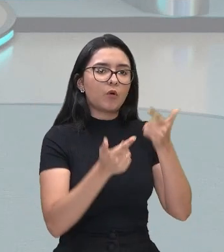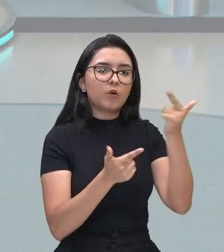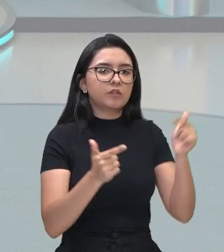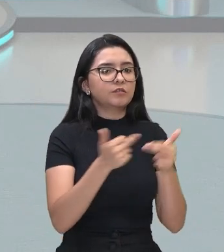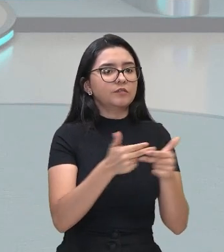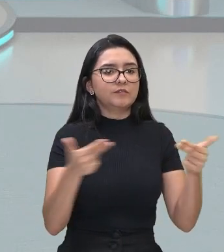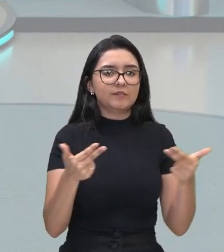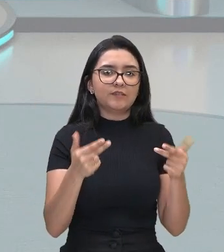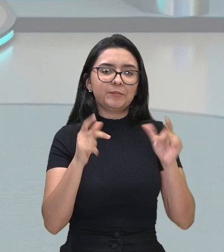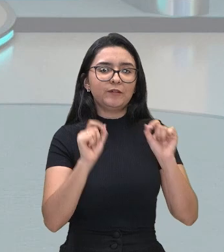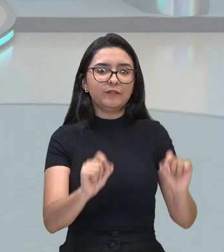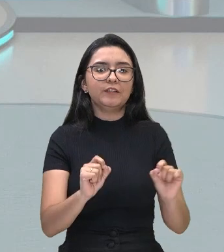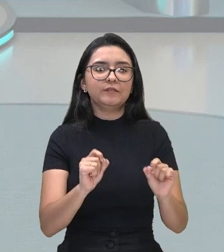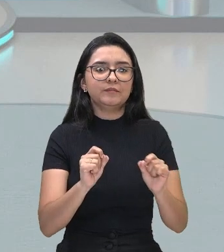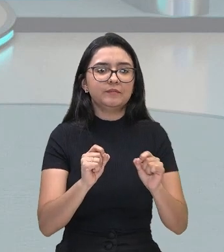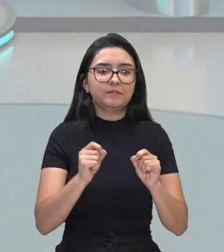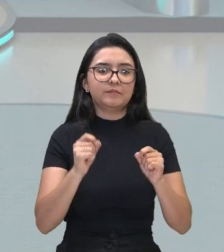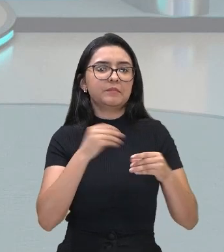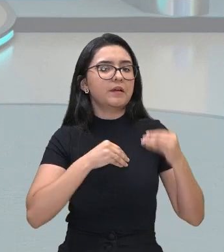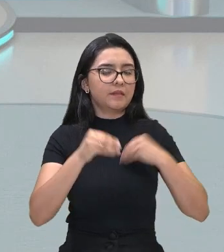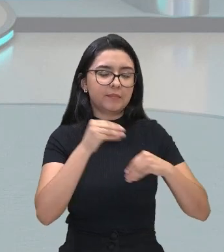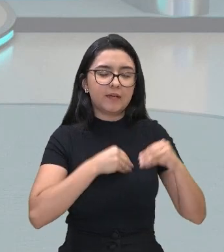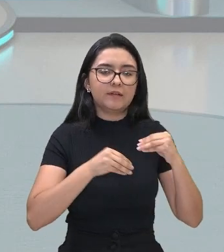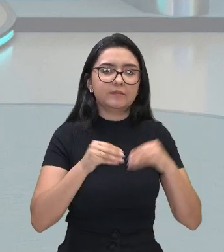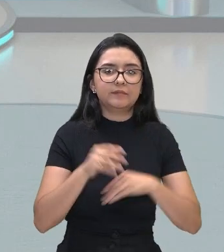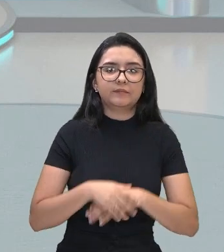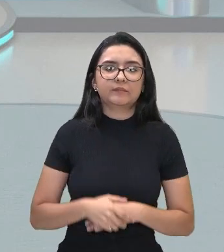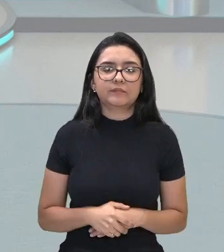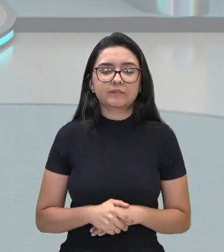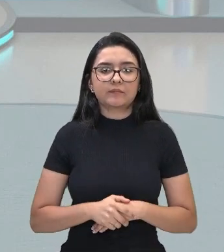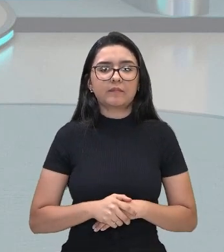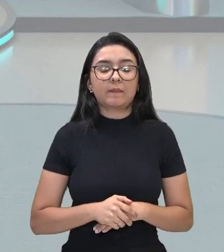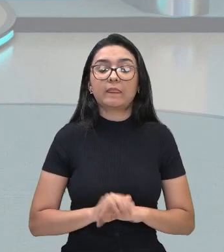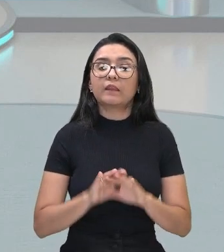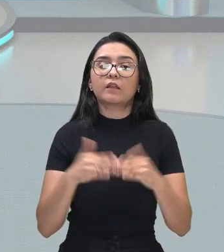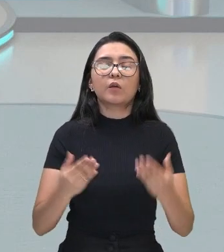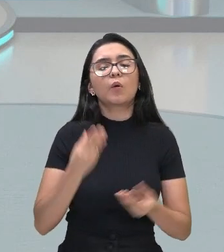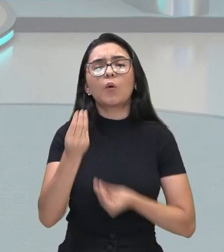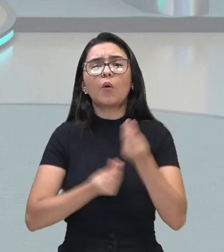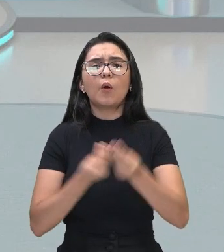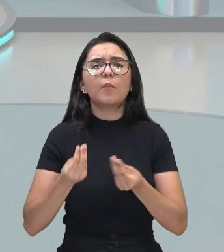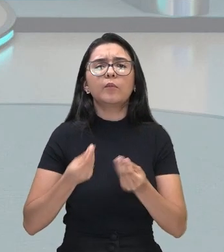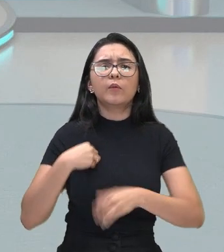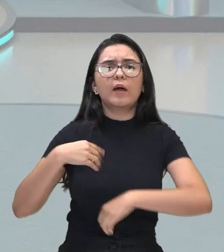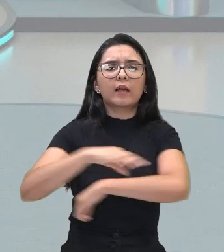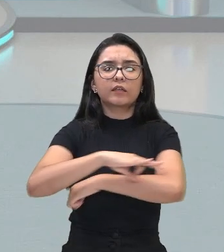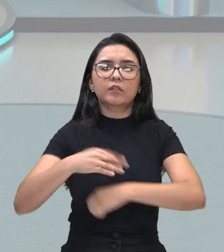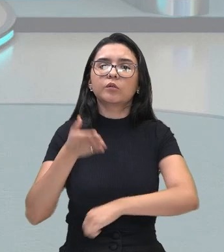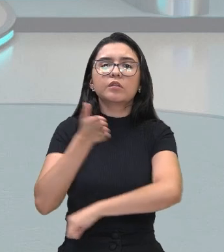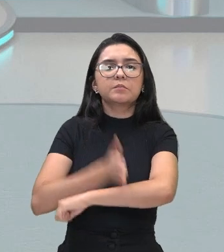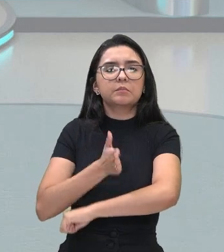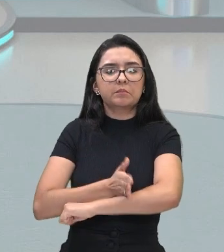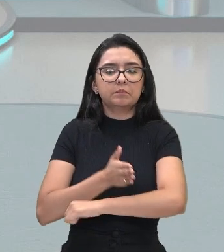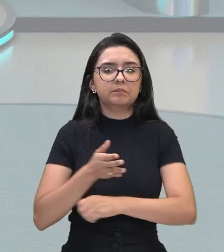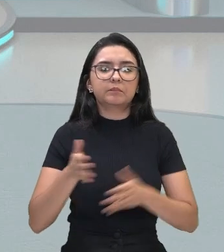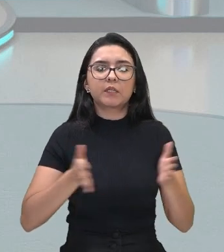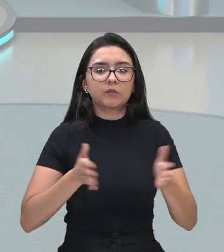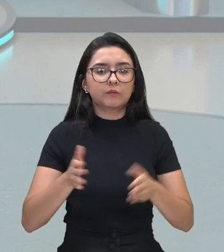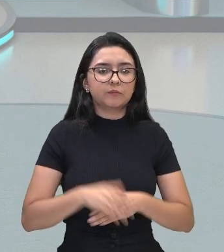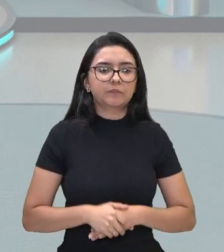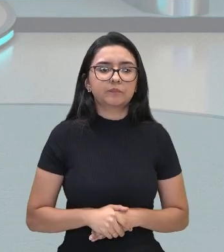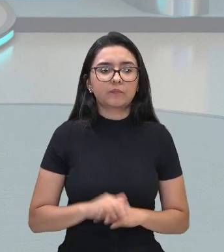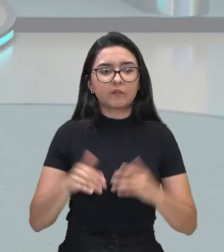bem-vindo na doutrina da Igreja Católica. E como é que era a arquitetura? Bem, como foi